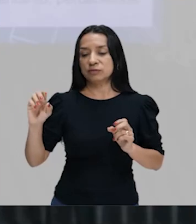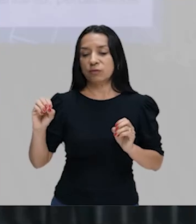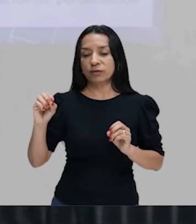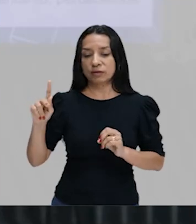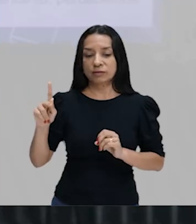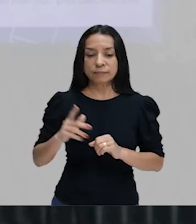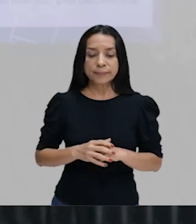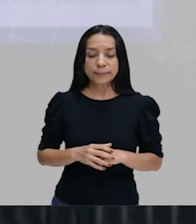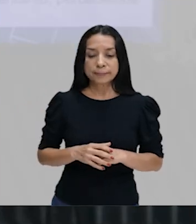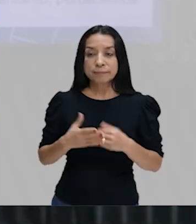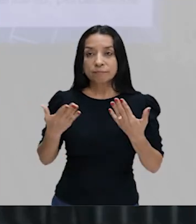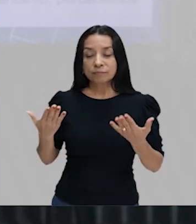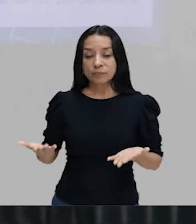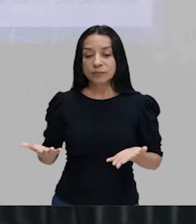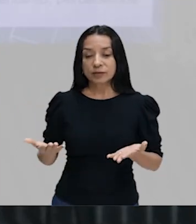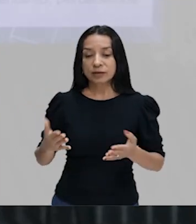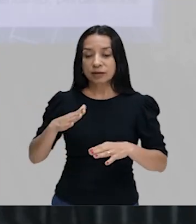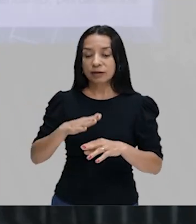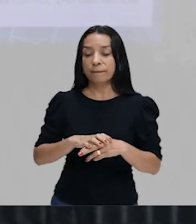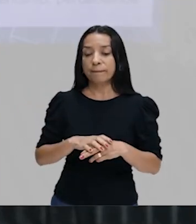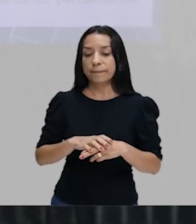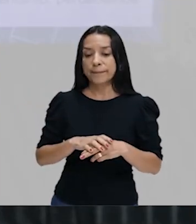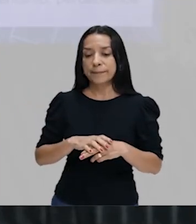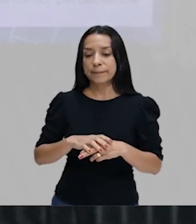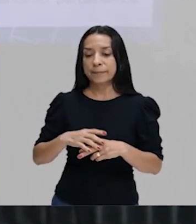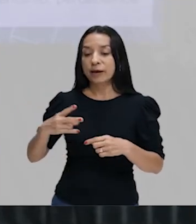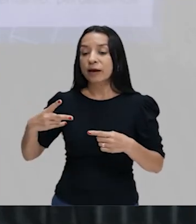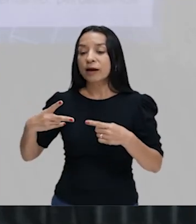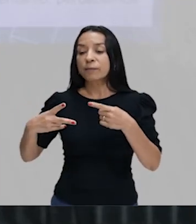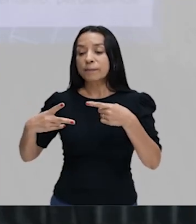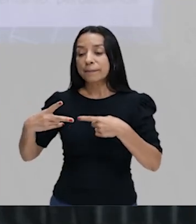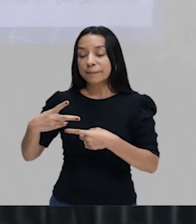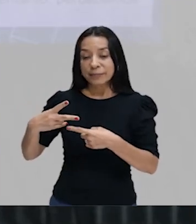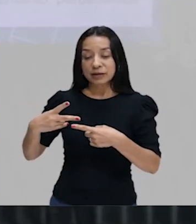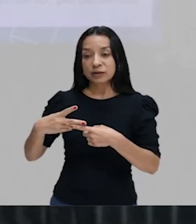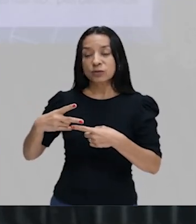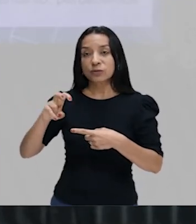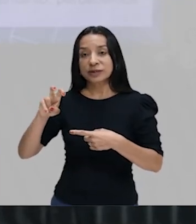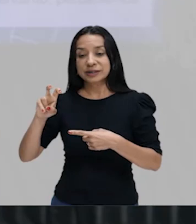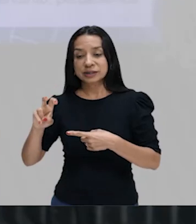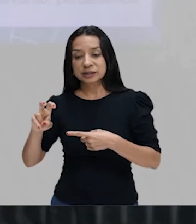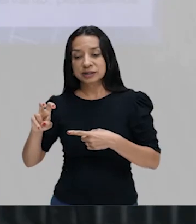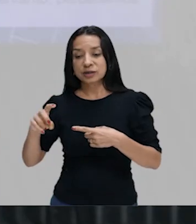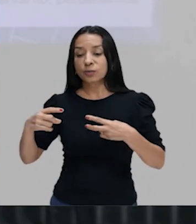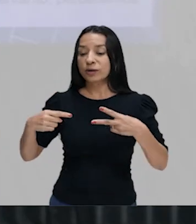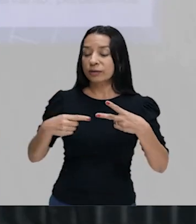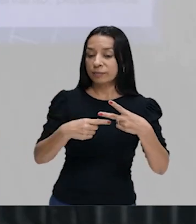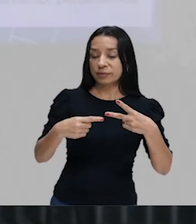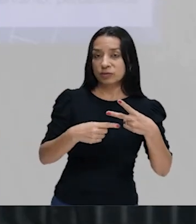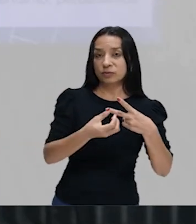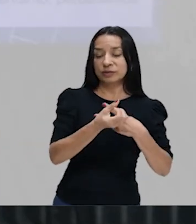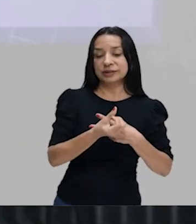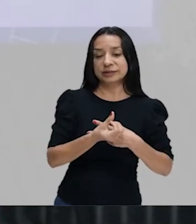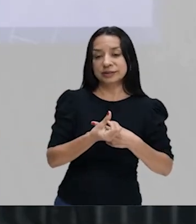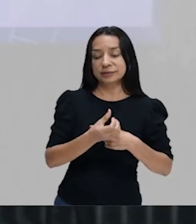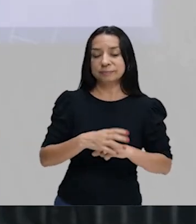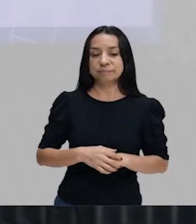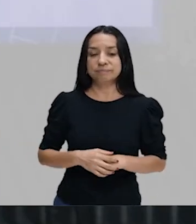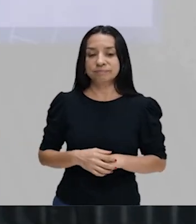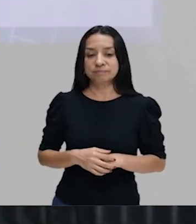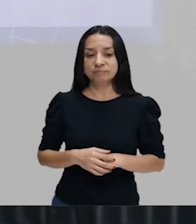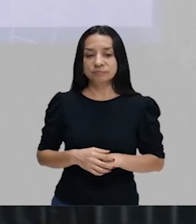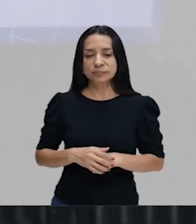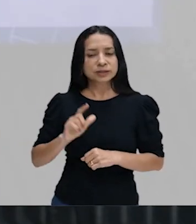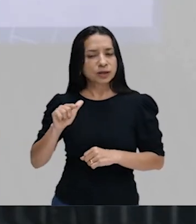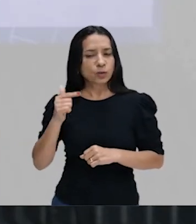nesse caso, né, maior que 5 e menor que 6, certo? Tem outra forma de dizer isso? Vamos ver. Olha